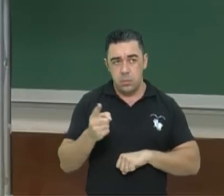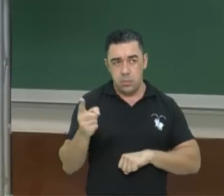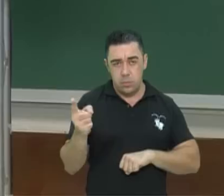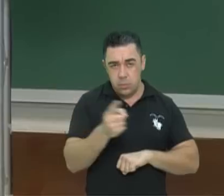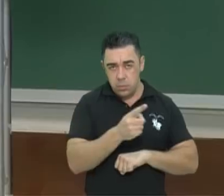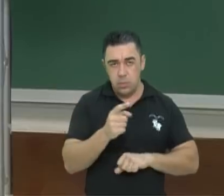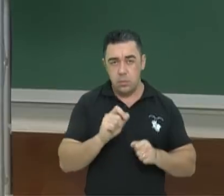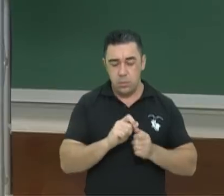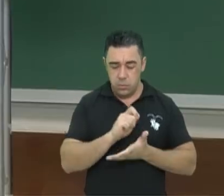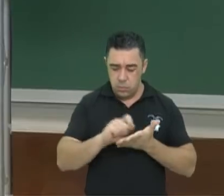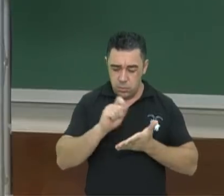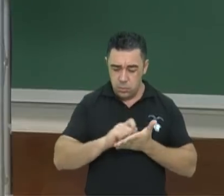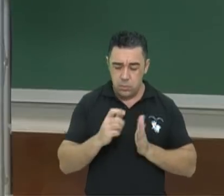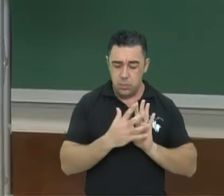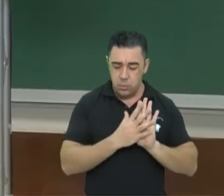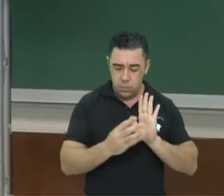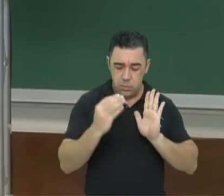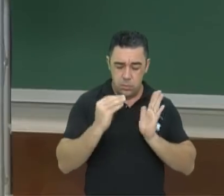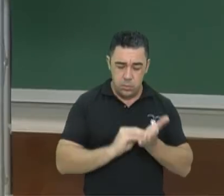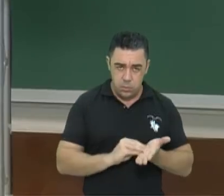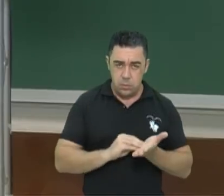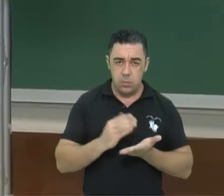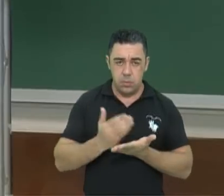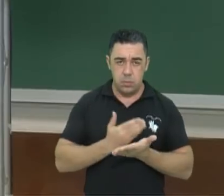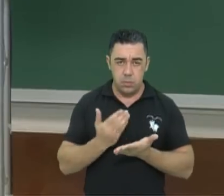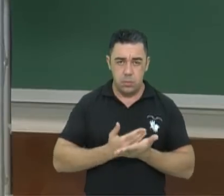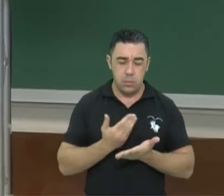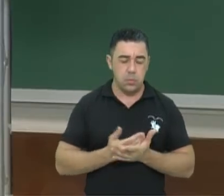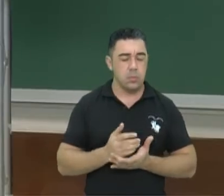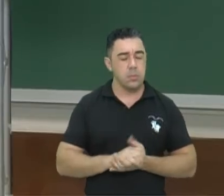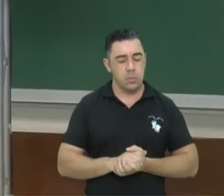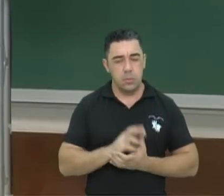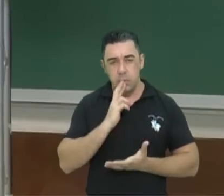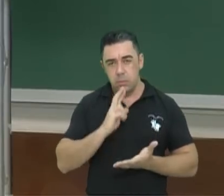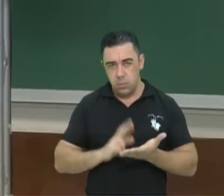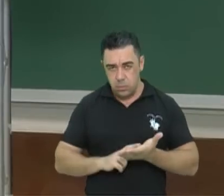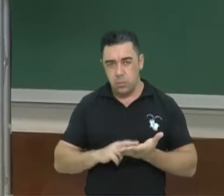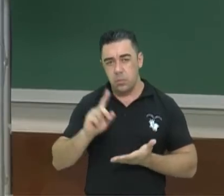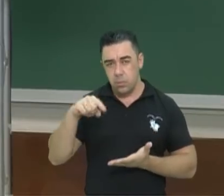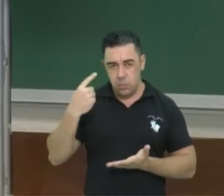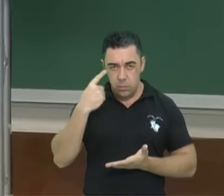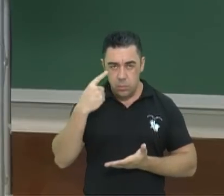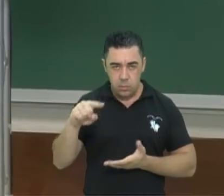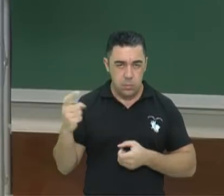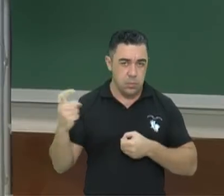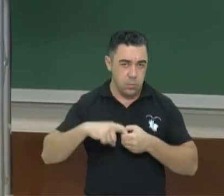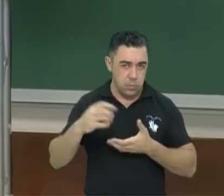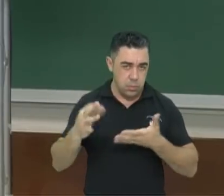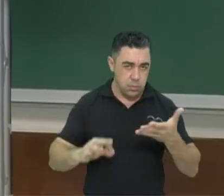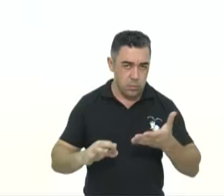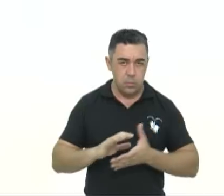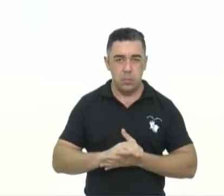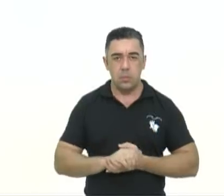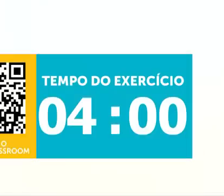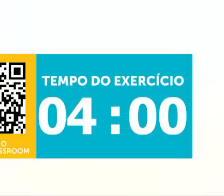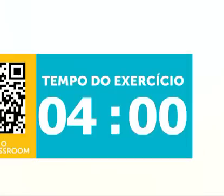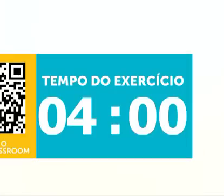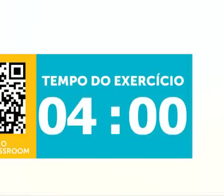você transcrever, né? Copiar aí no seu caderno e resolver, e daqui a pouquinho a gente retorna.